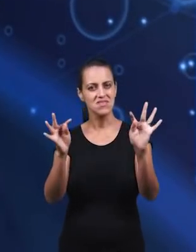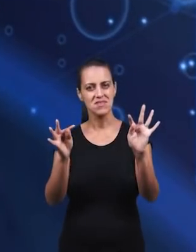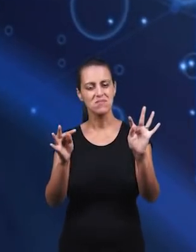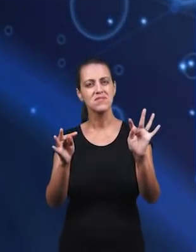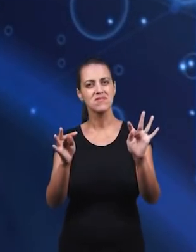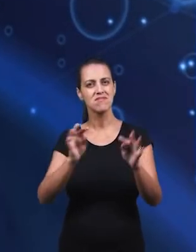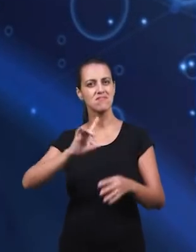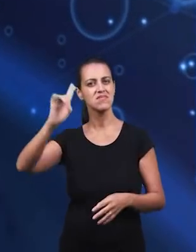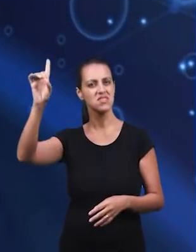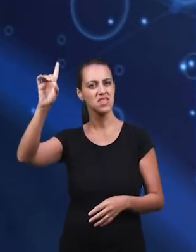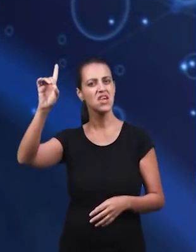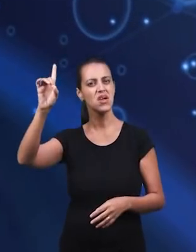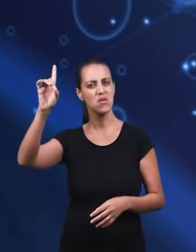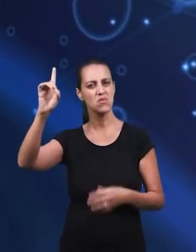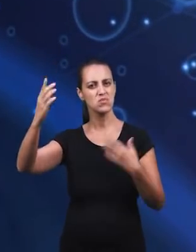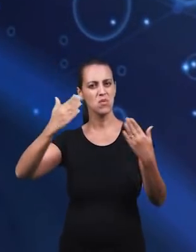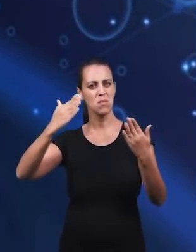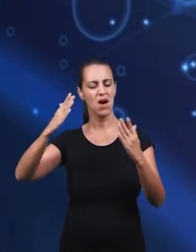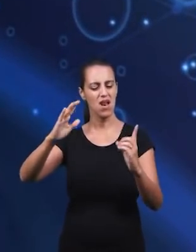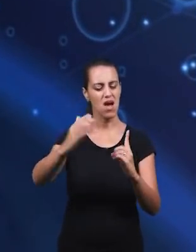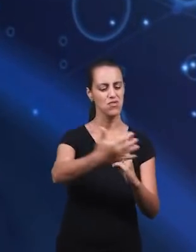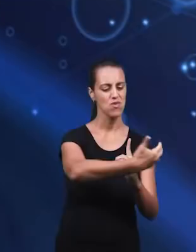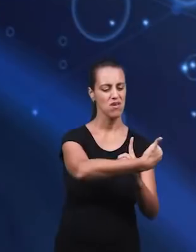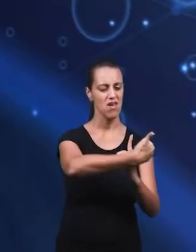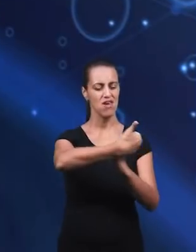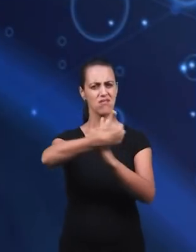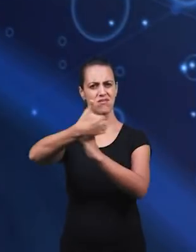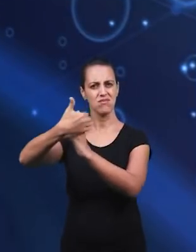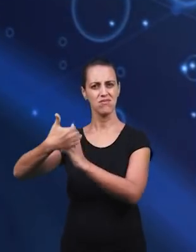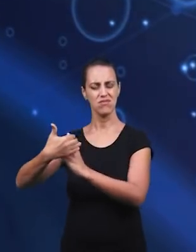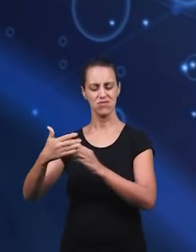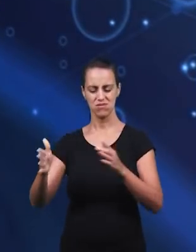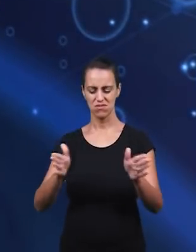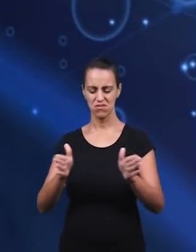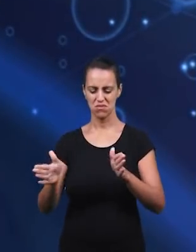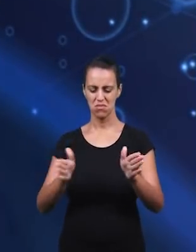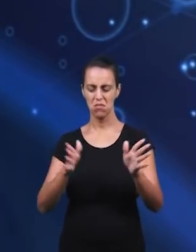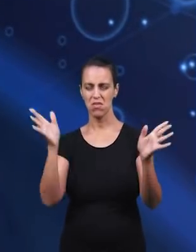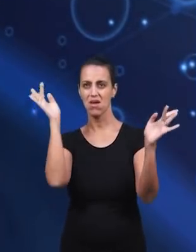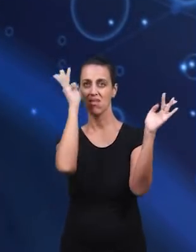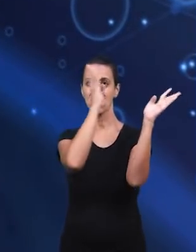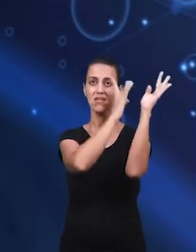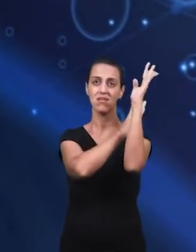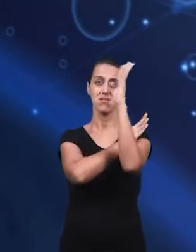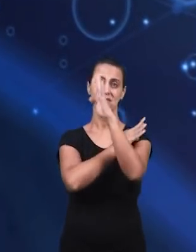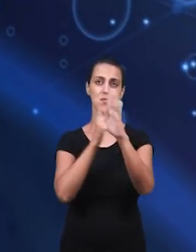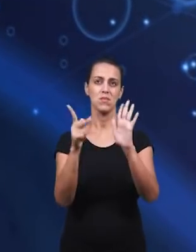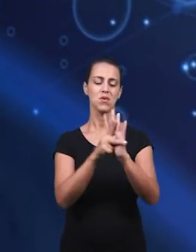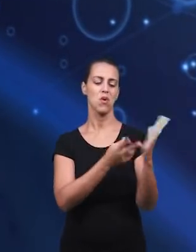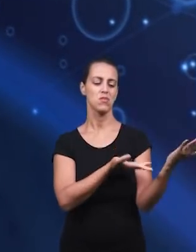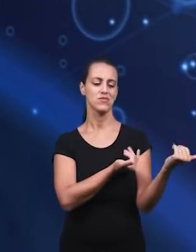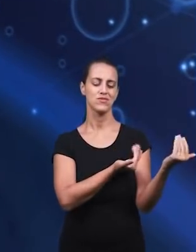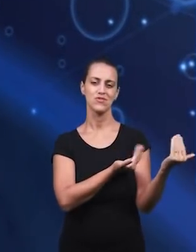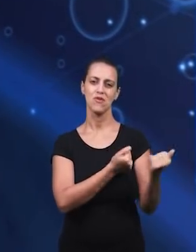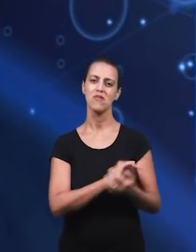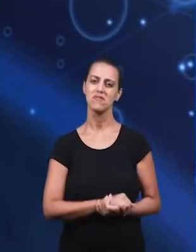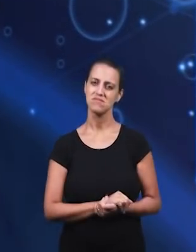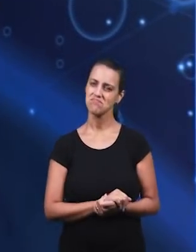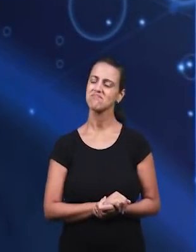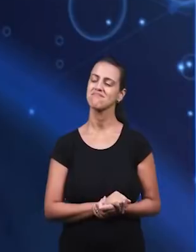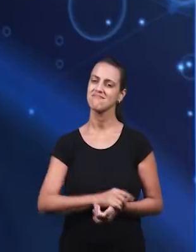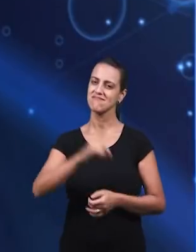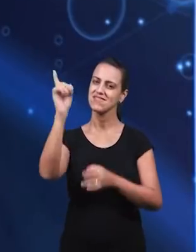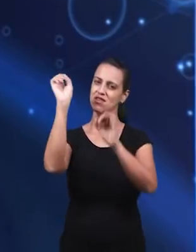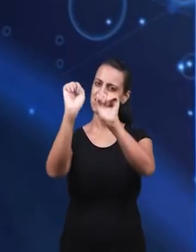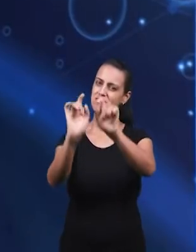testemunho. Deus tem sido um grande refúgio nestes tempos de ilusões que os jovens atravessam. Que Deus abençoe,